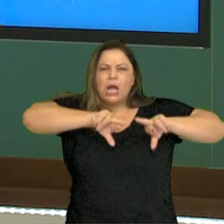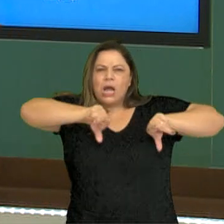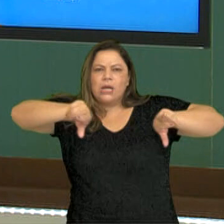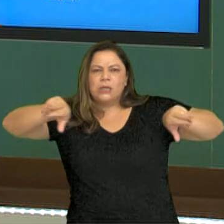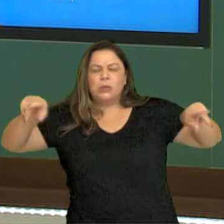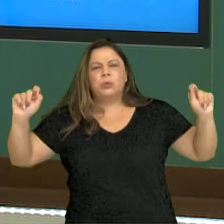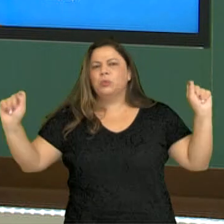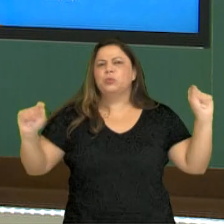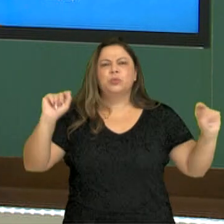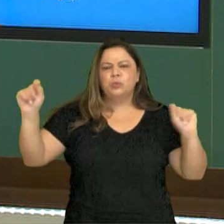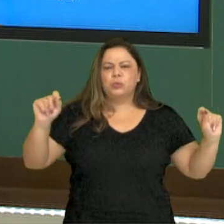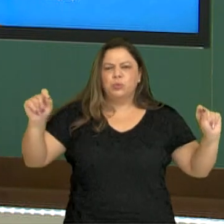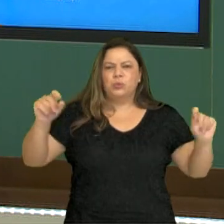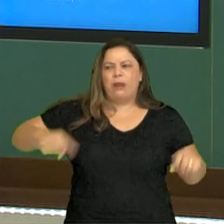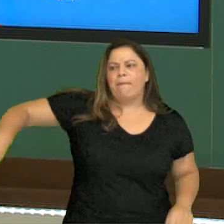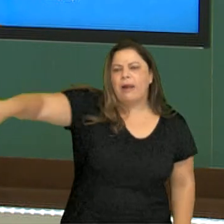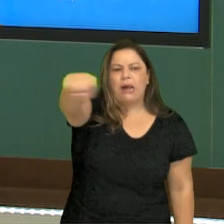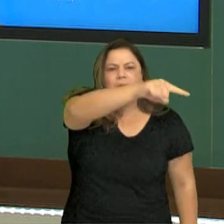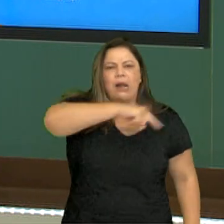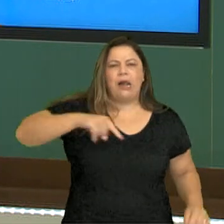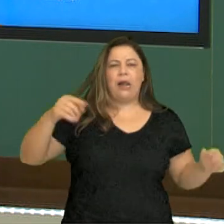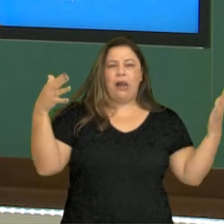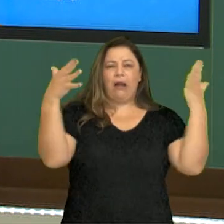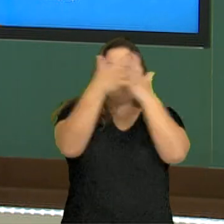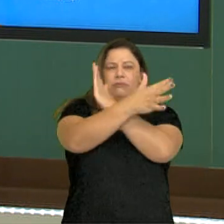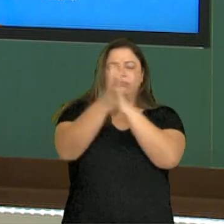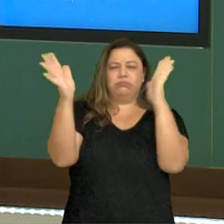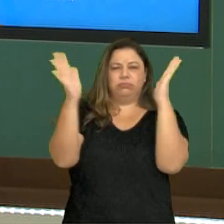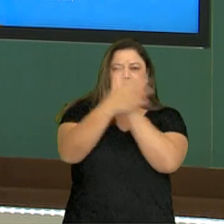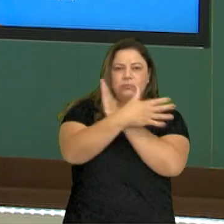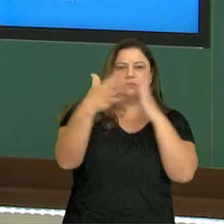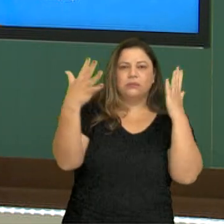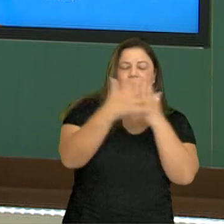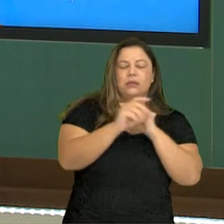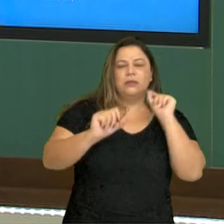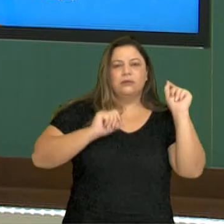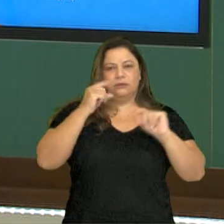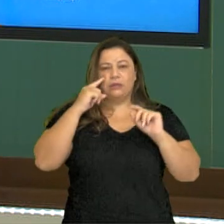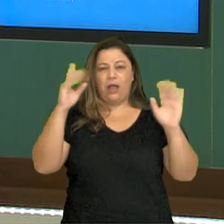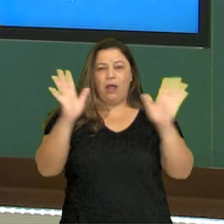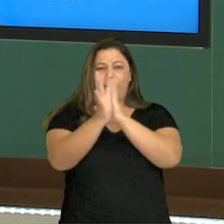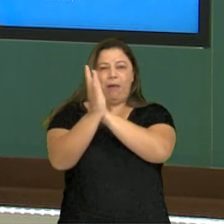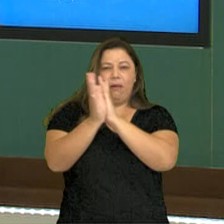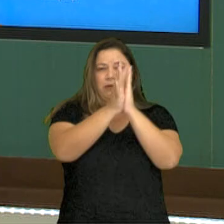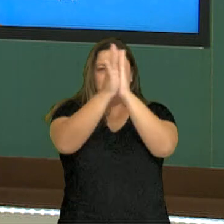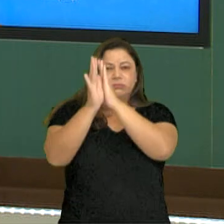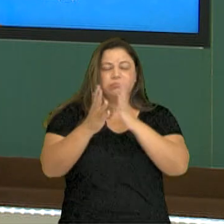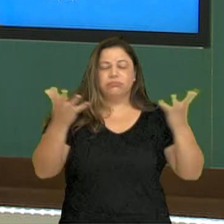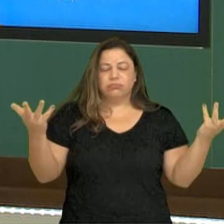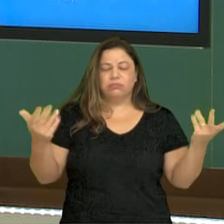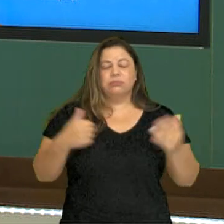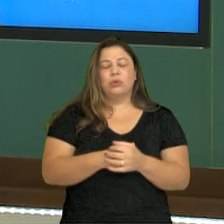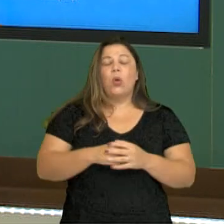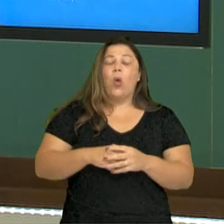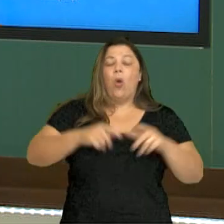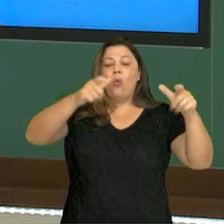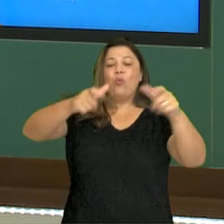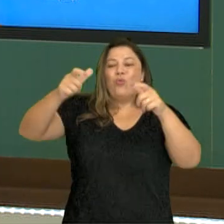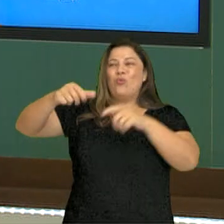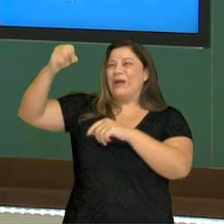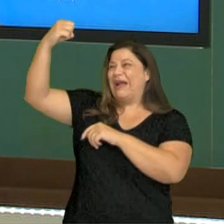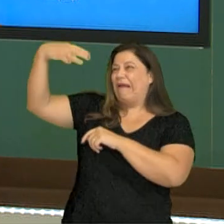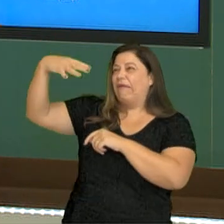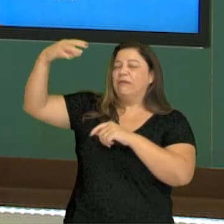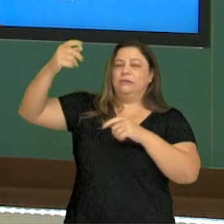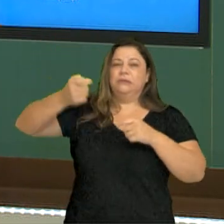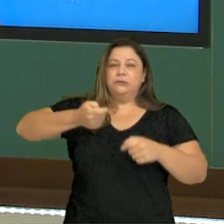porque fatores externos podem afetar a nossa aprendizagem. Então, um local mal iluminado, com muito